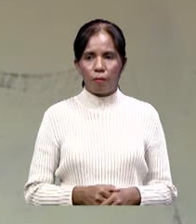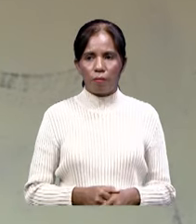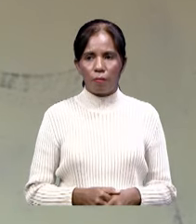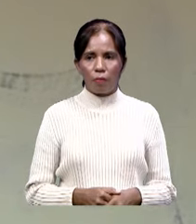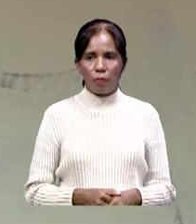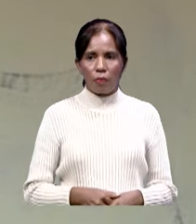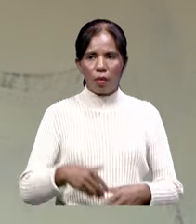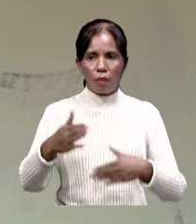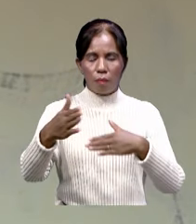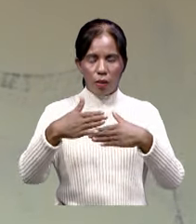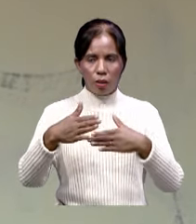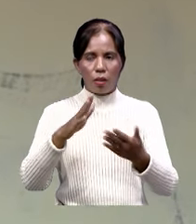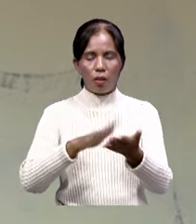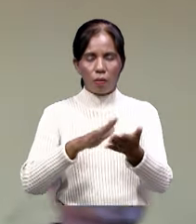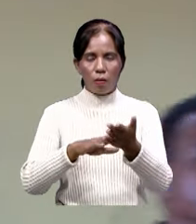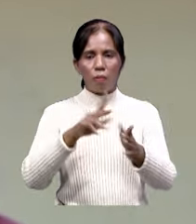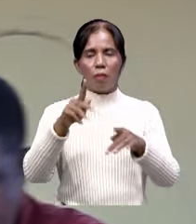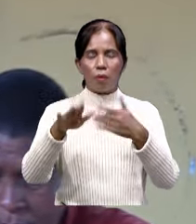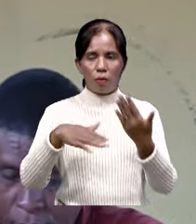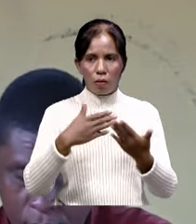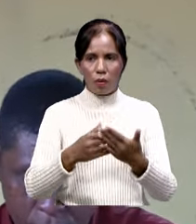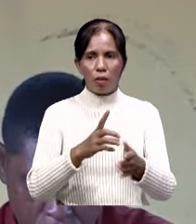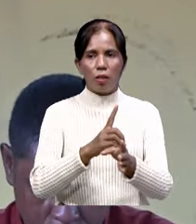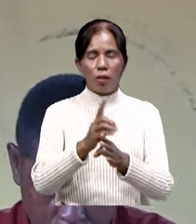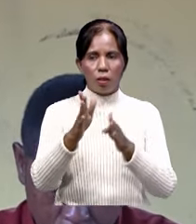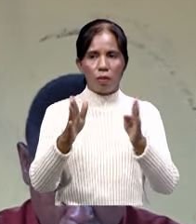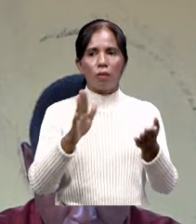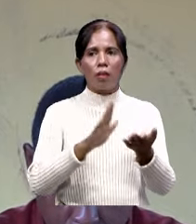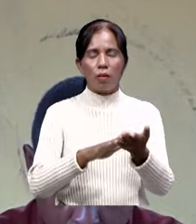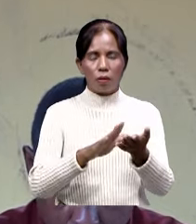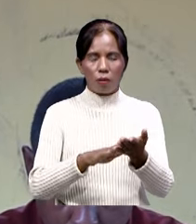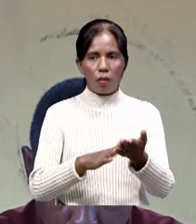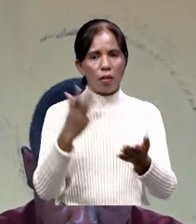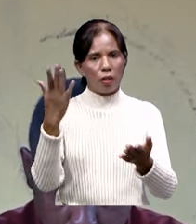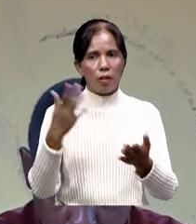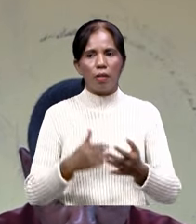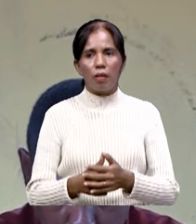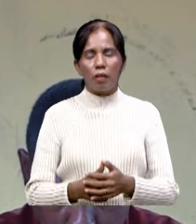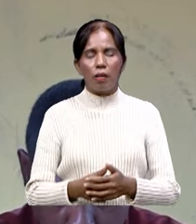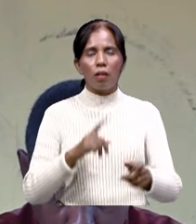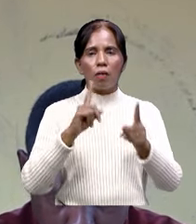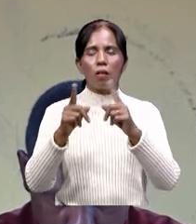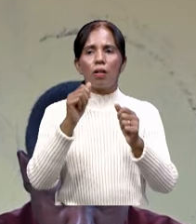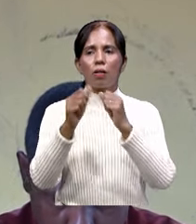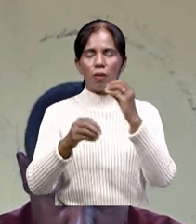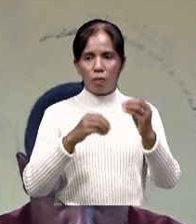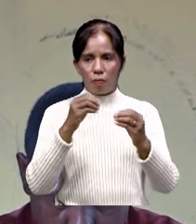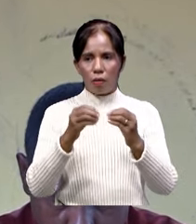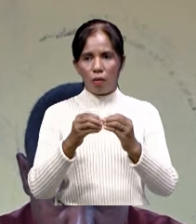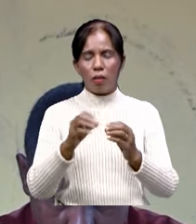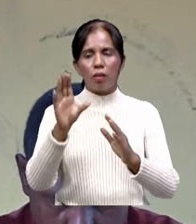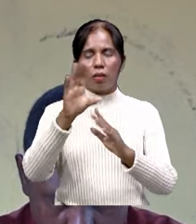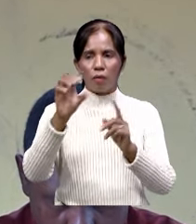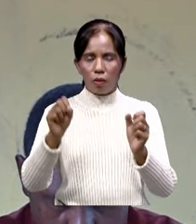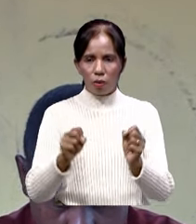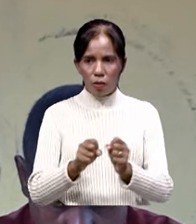assim. A que a escola vai à comunidade. Dentro da escola, será um corte que minha intervenção, né? Na se psico, a nosso posto,